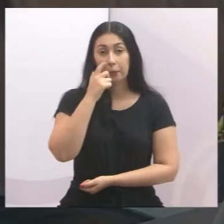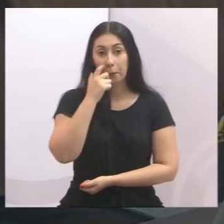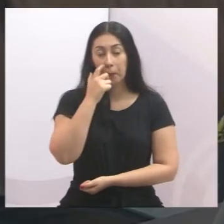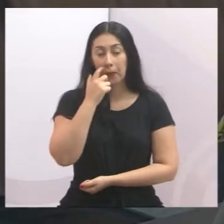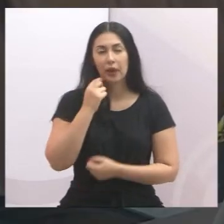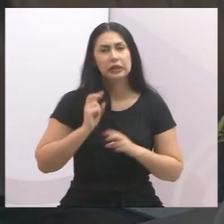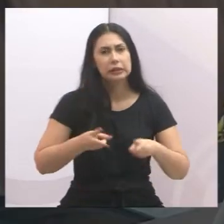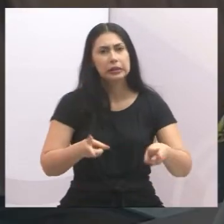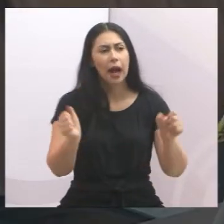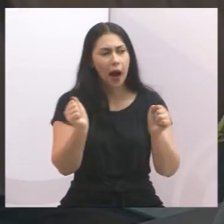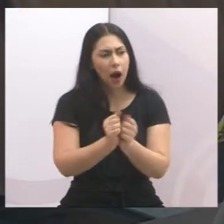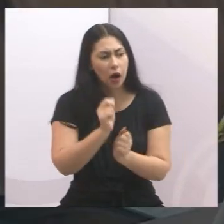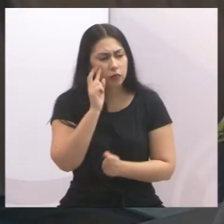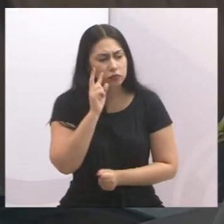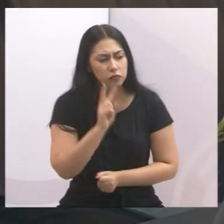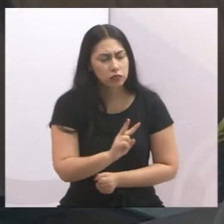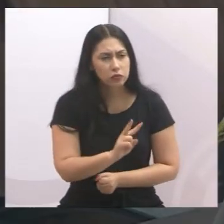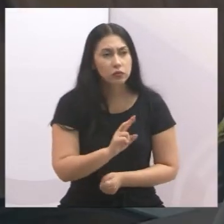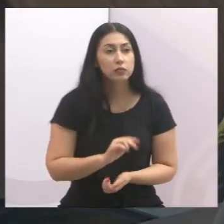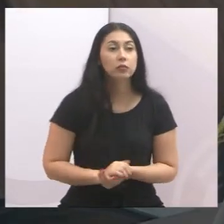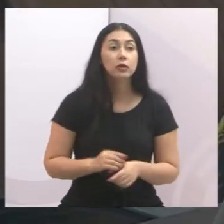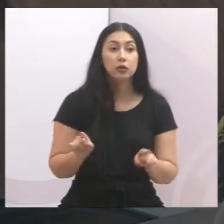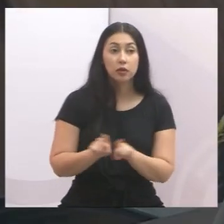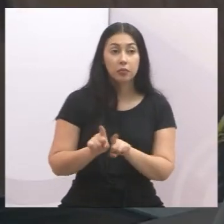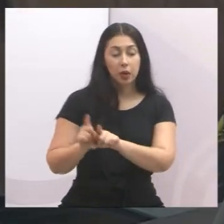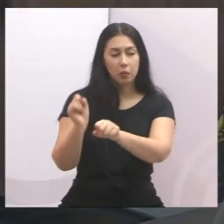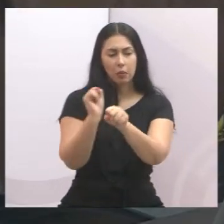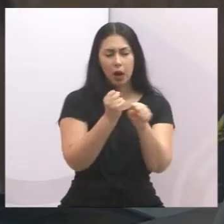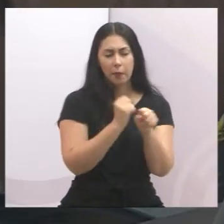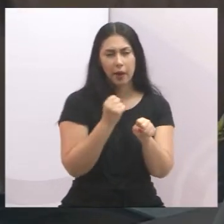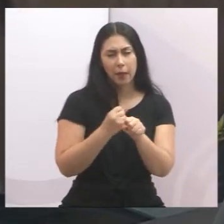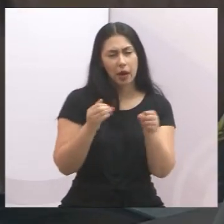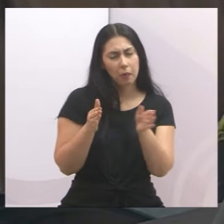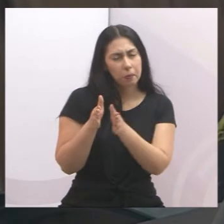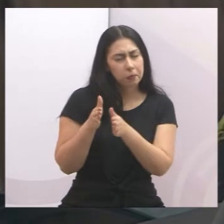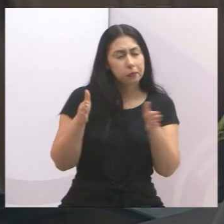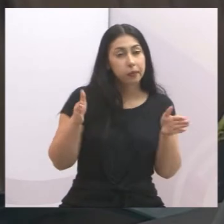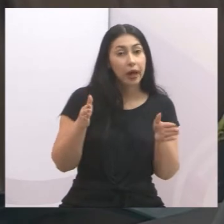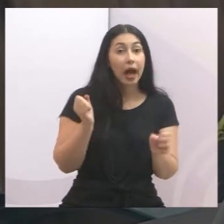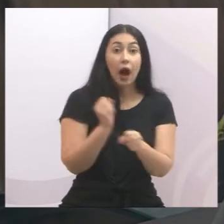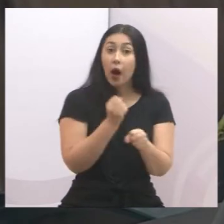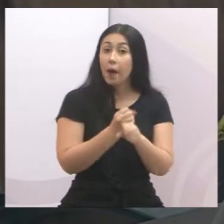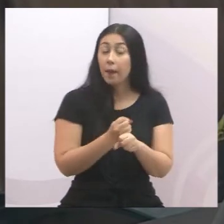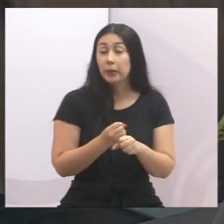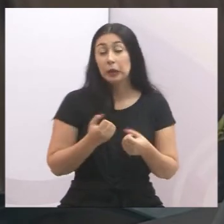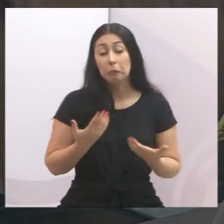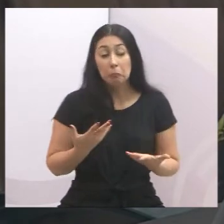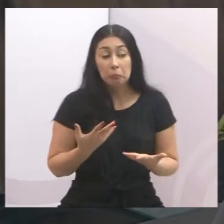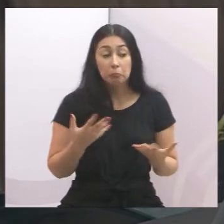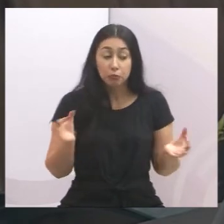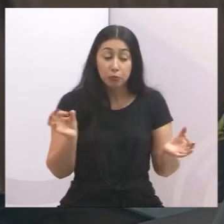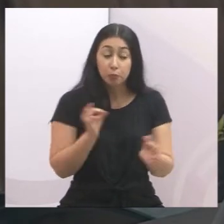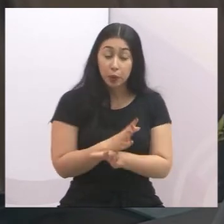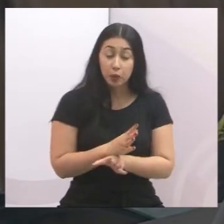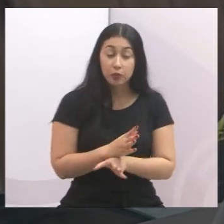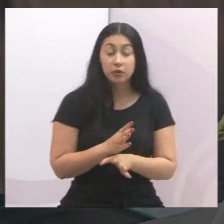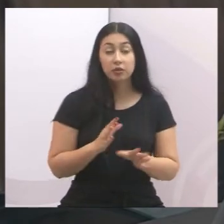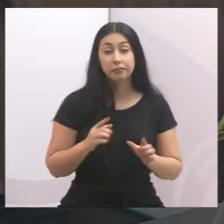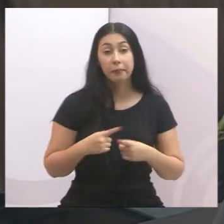o processo e execução da obra. Praticamente a obra já foi entregue para a comunidade, só que tem